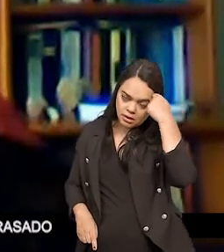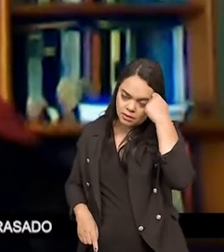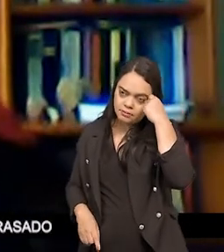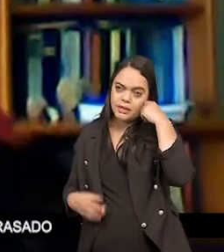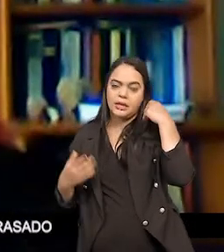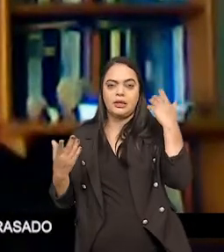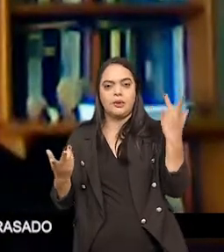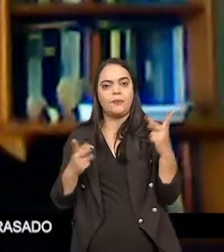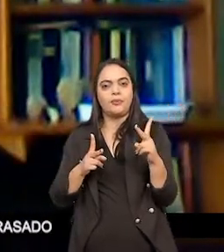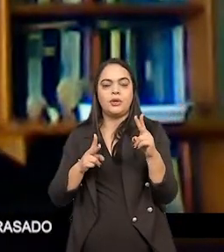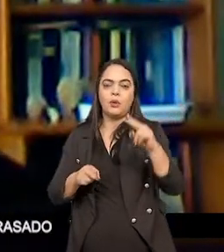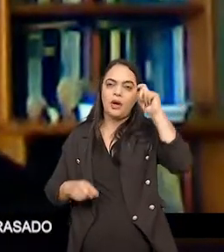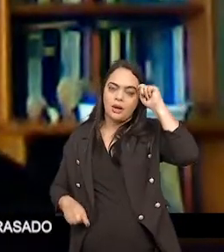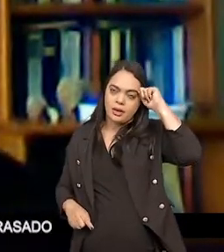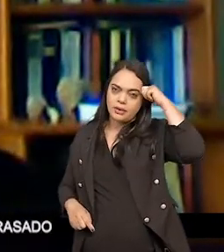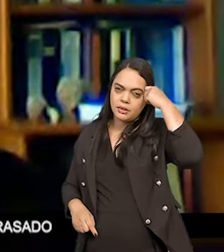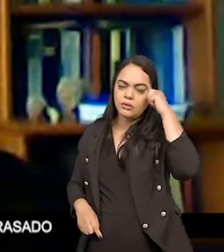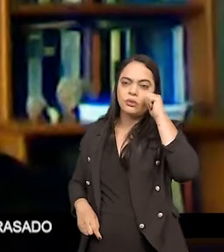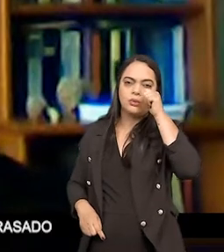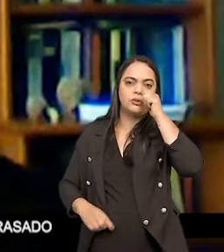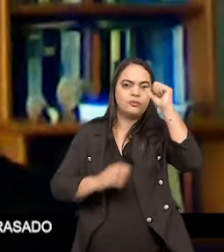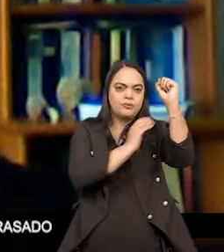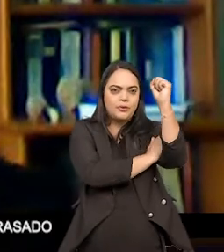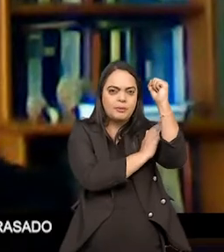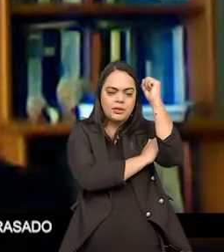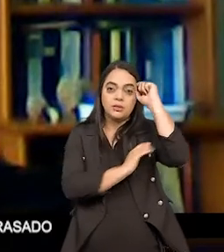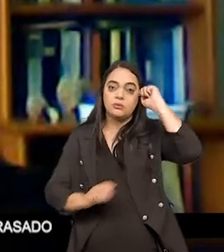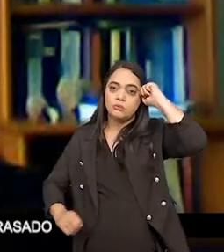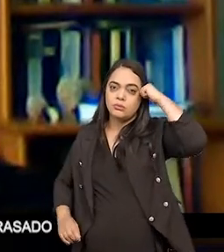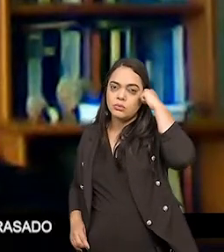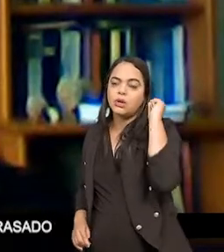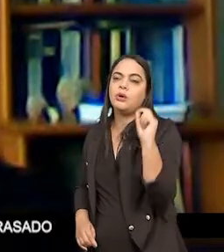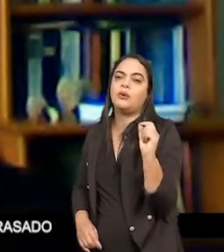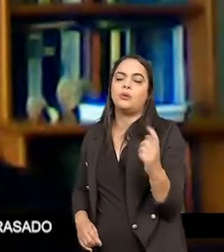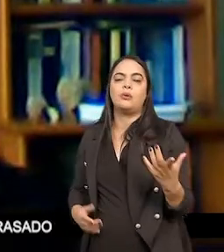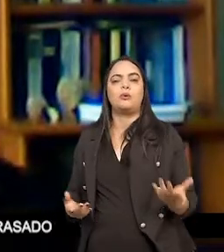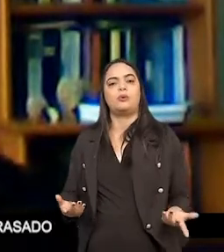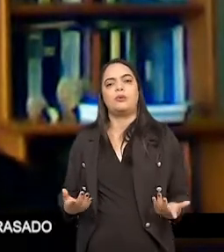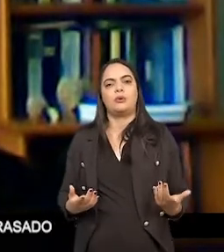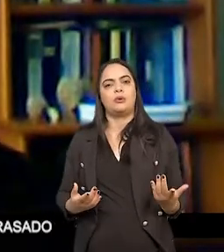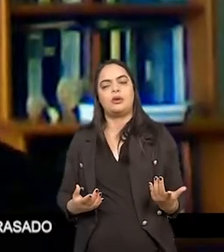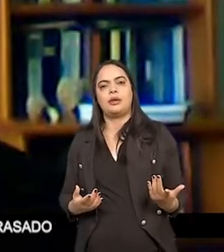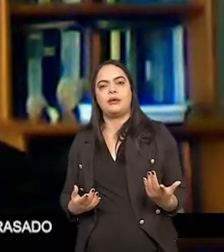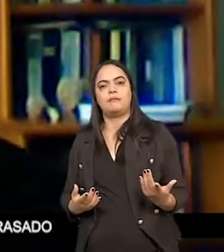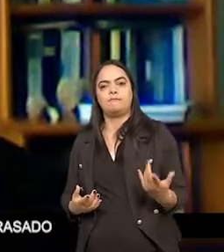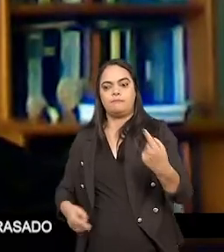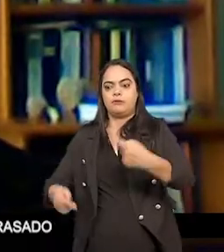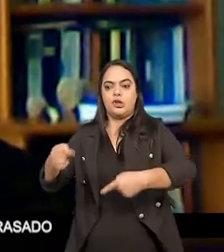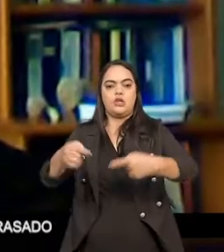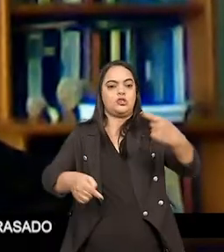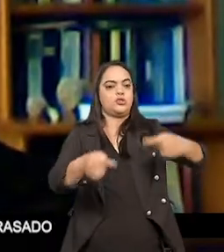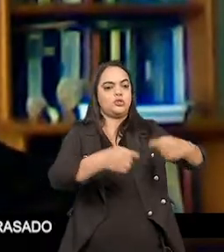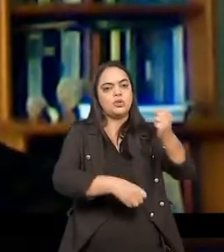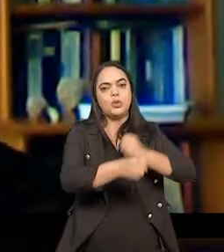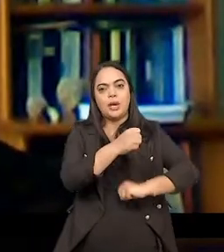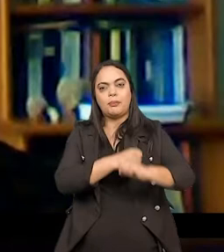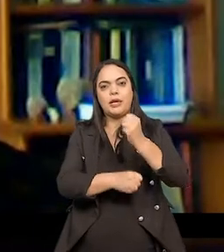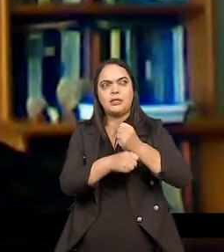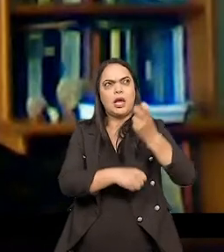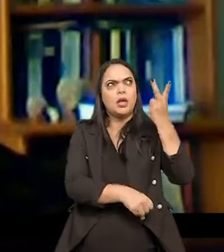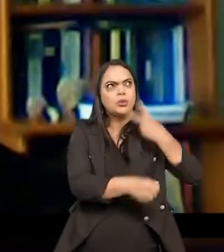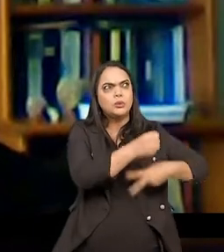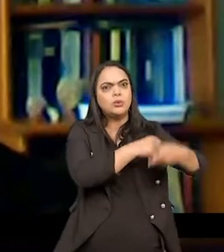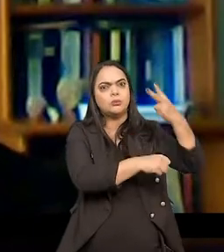né, o feminismo negro tomou conta do debate no ano passado e no ano retrasado, do